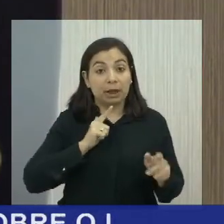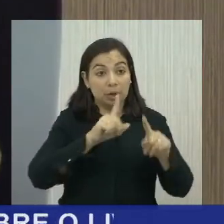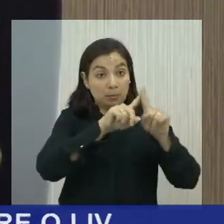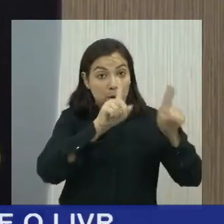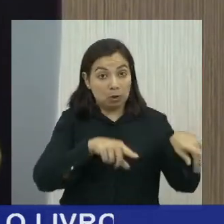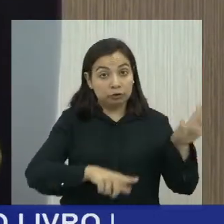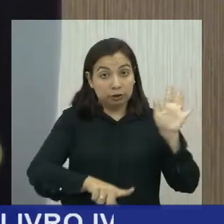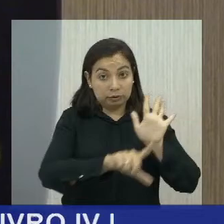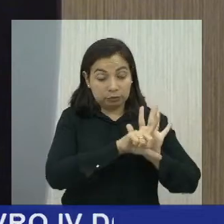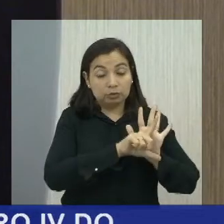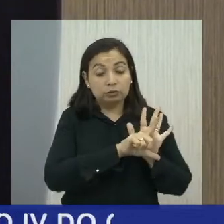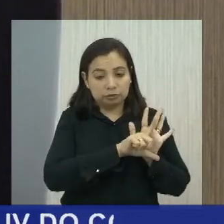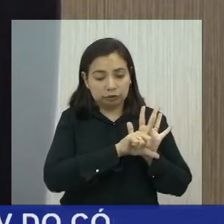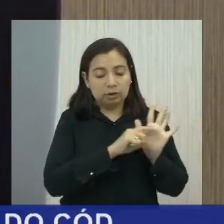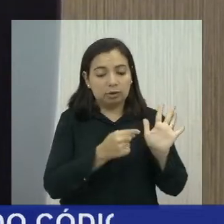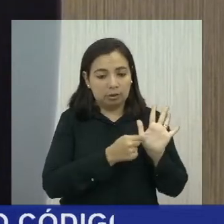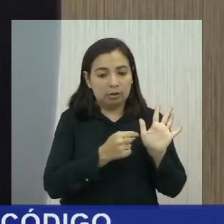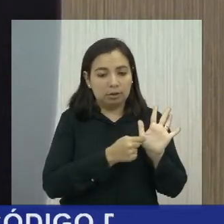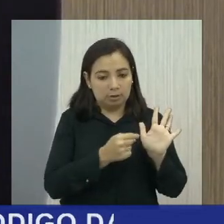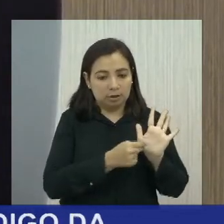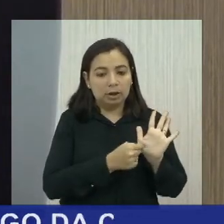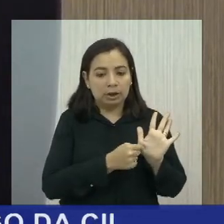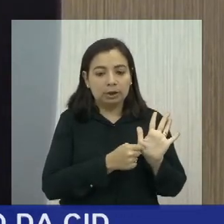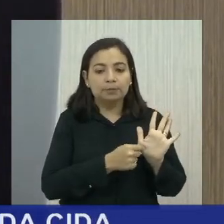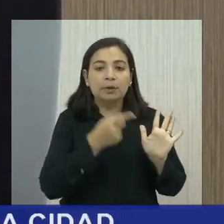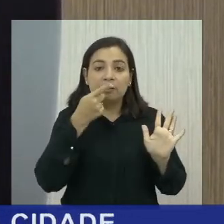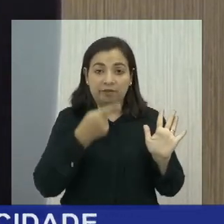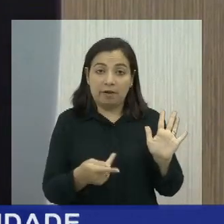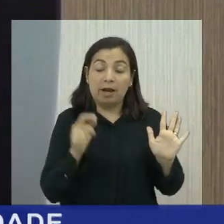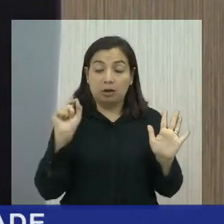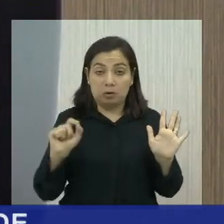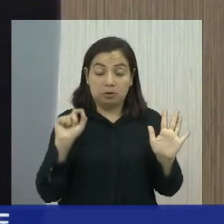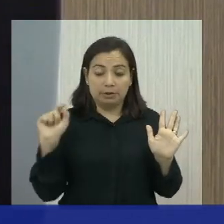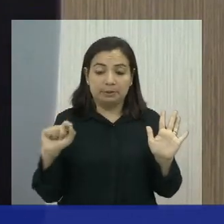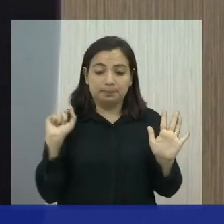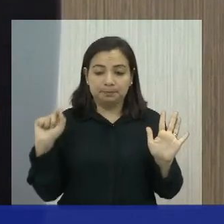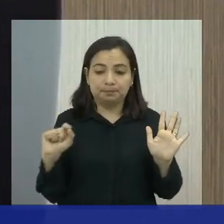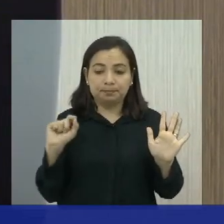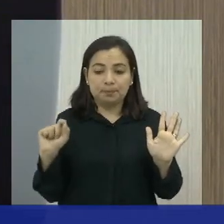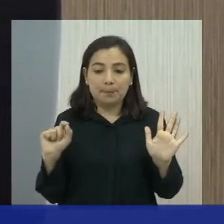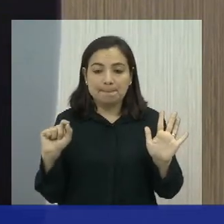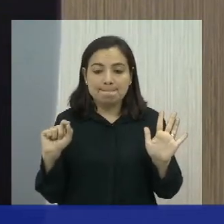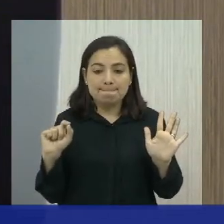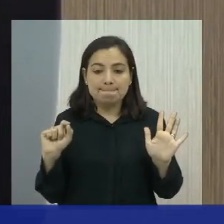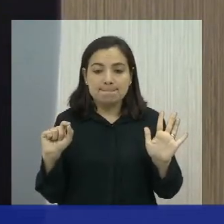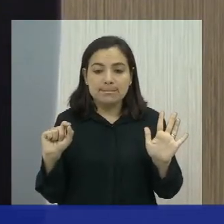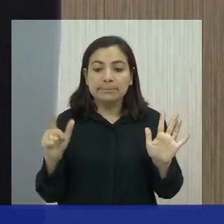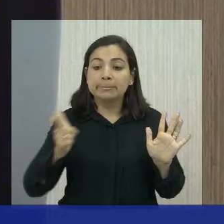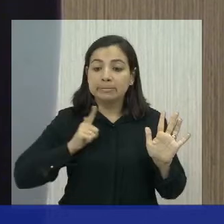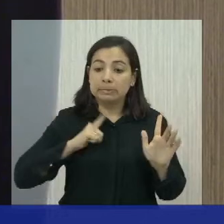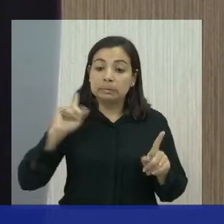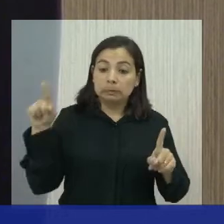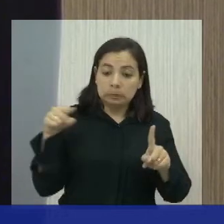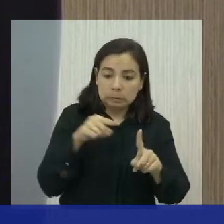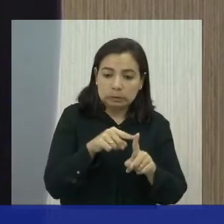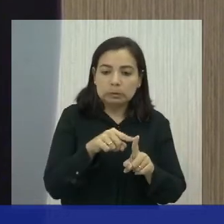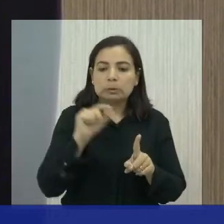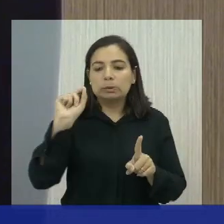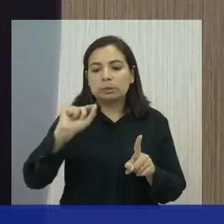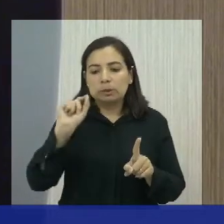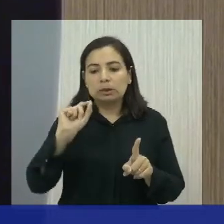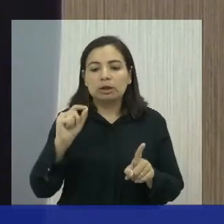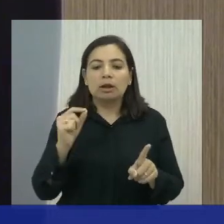diz, deixa aqui expresso o seguinte: são objetivos das consultas e